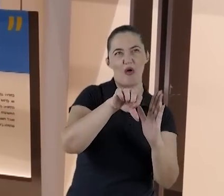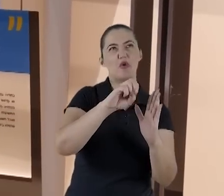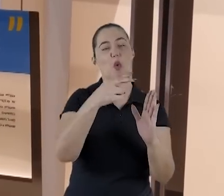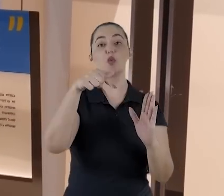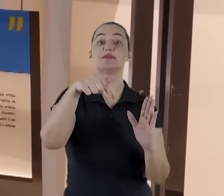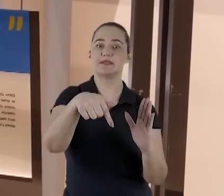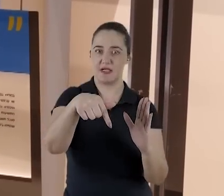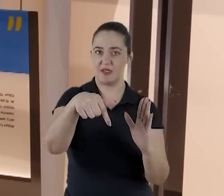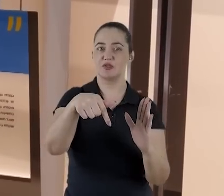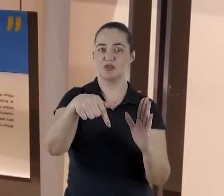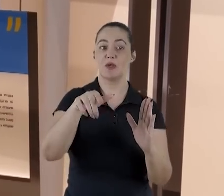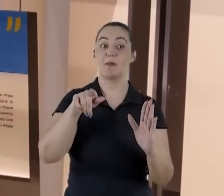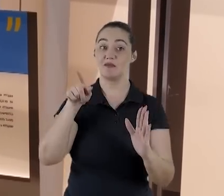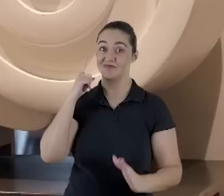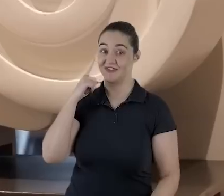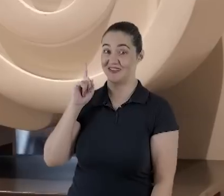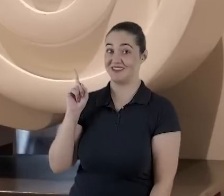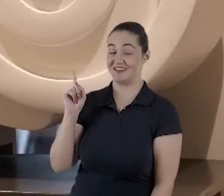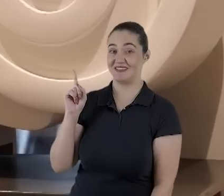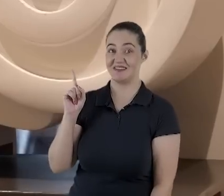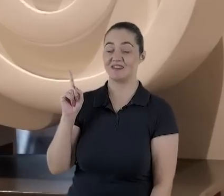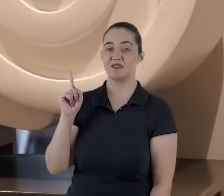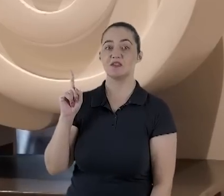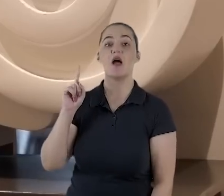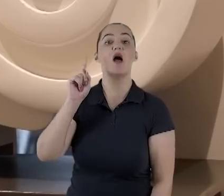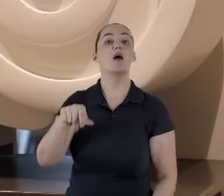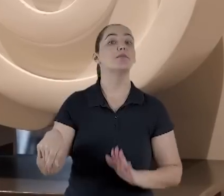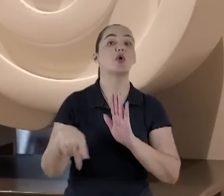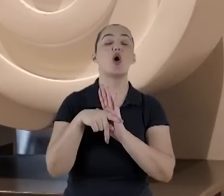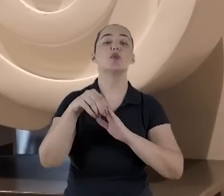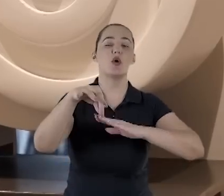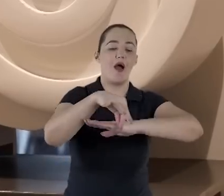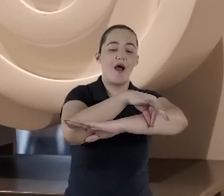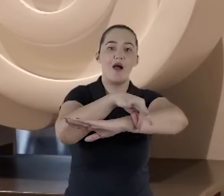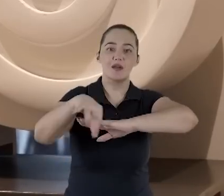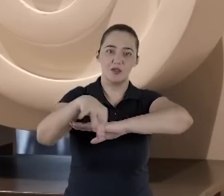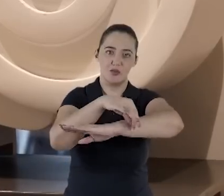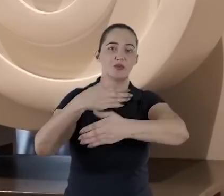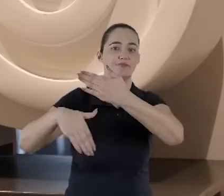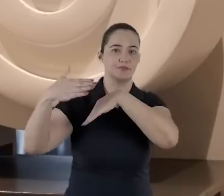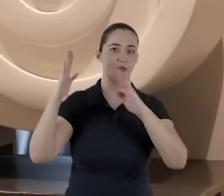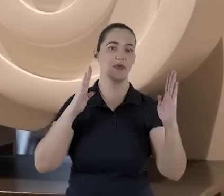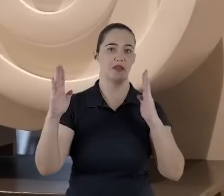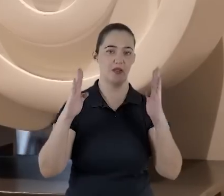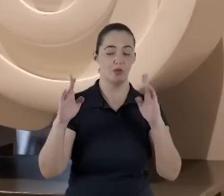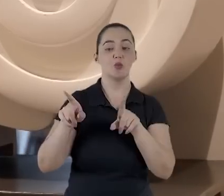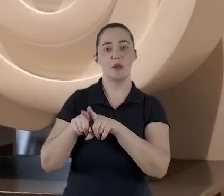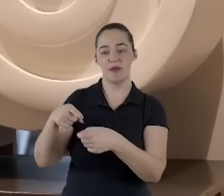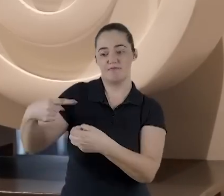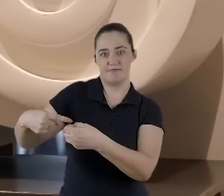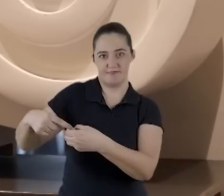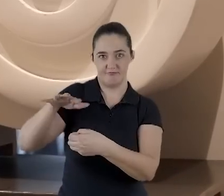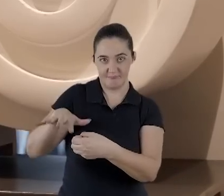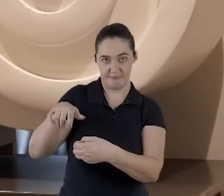a.C. O fato é que esse estilo de capitel aqui, ele é próprio da arquitetura da época e não apenas da região